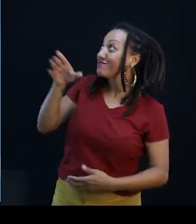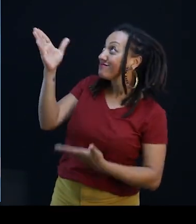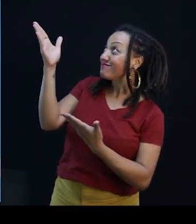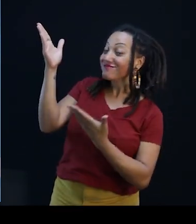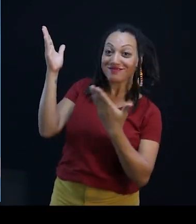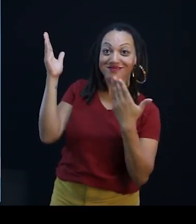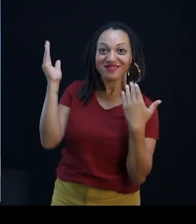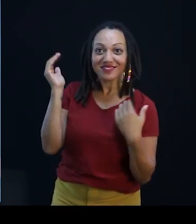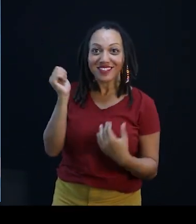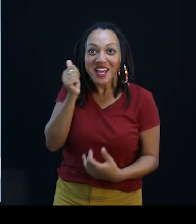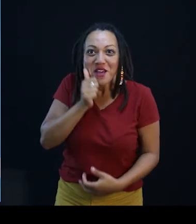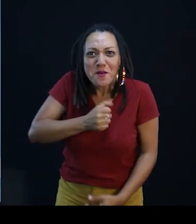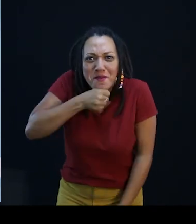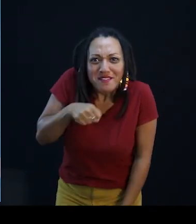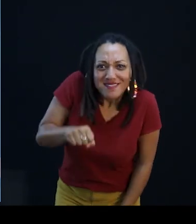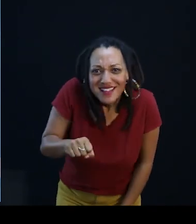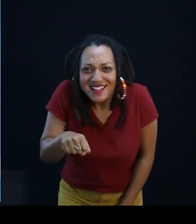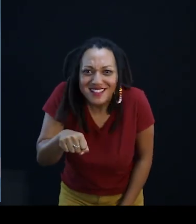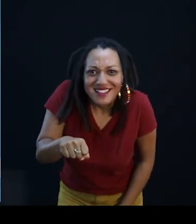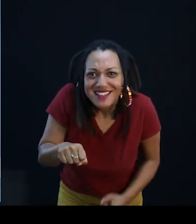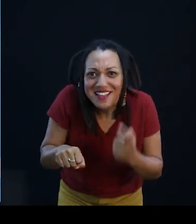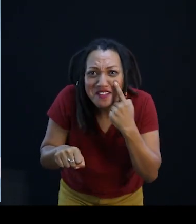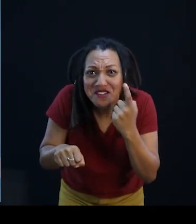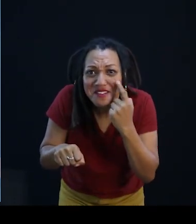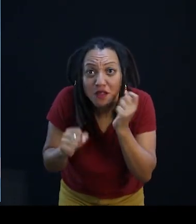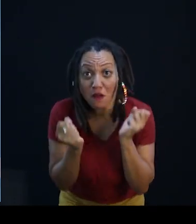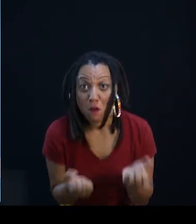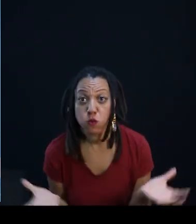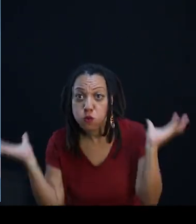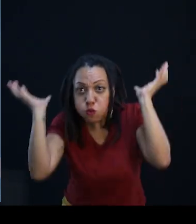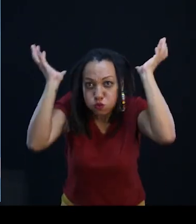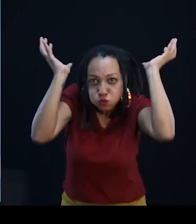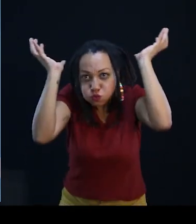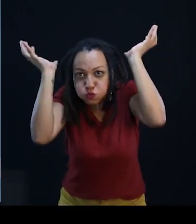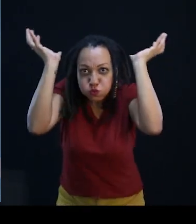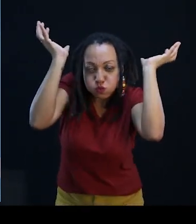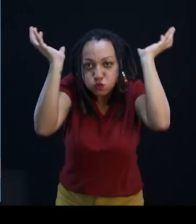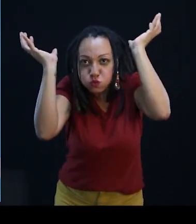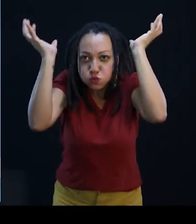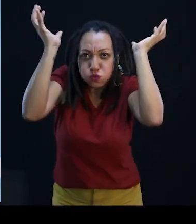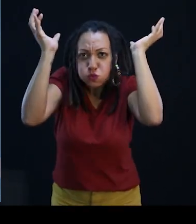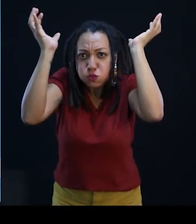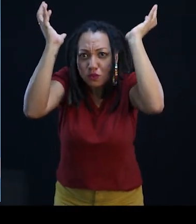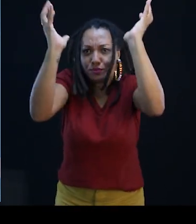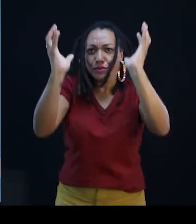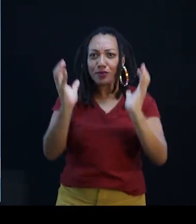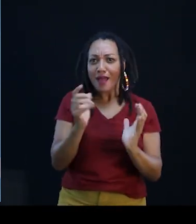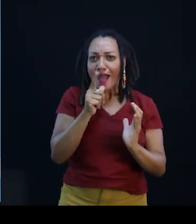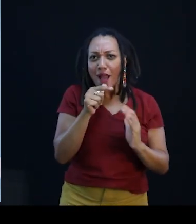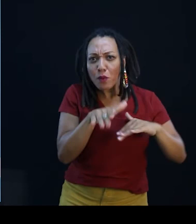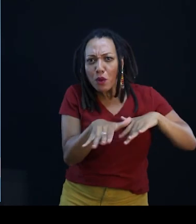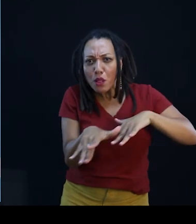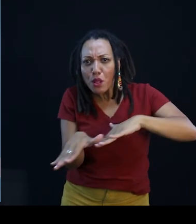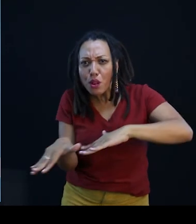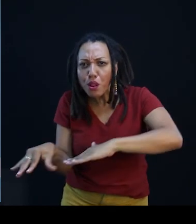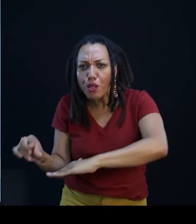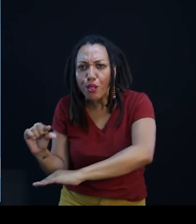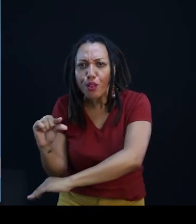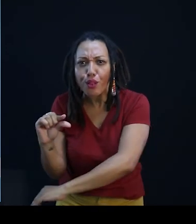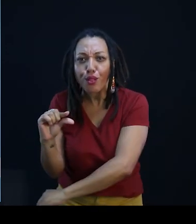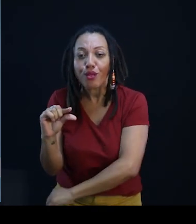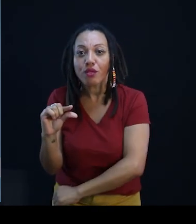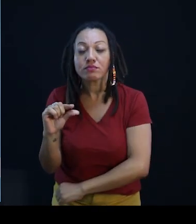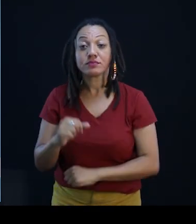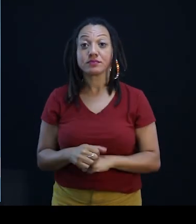ali. Eu vi uma velhinha assim, patrocha desse tamanho e a água